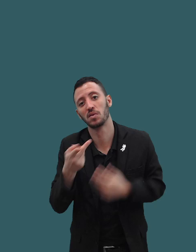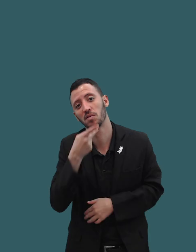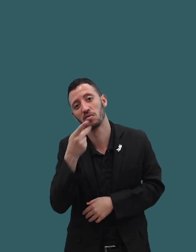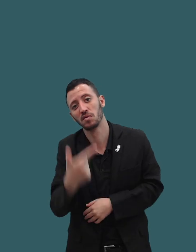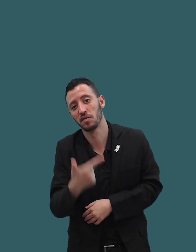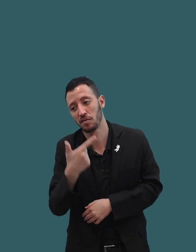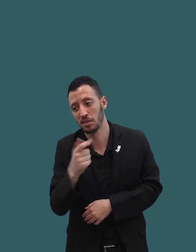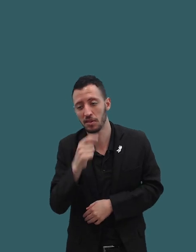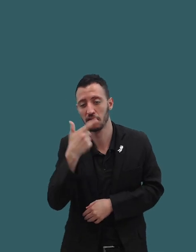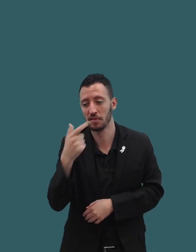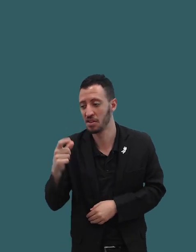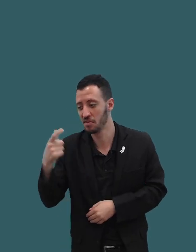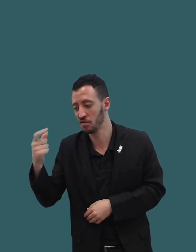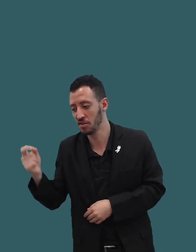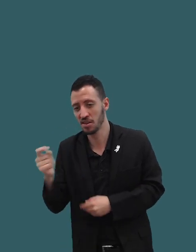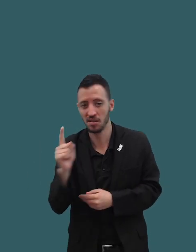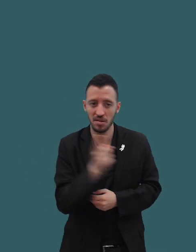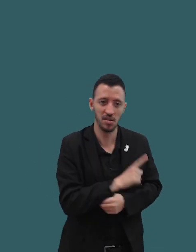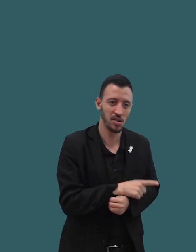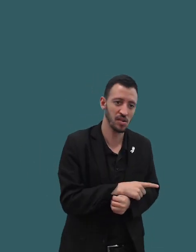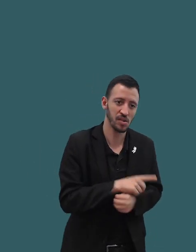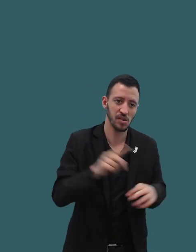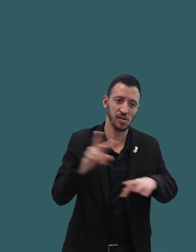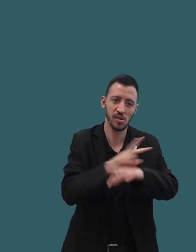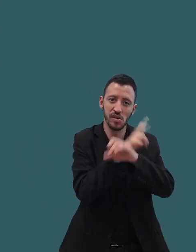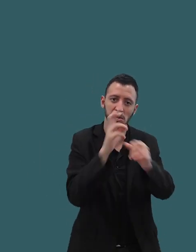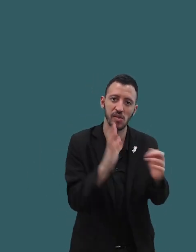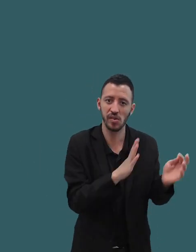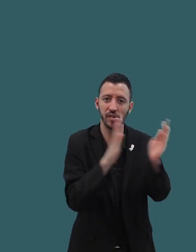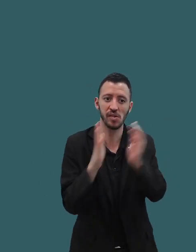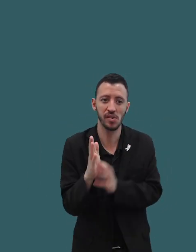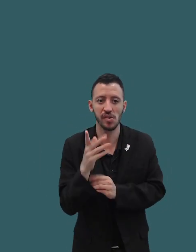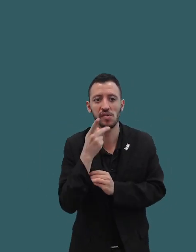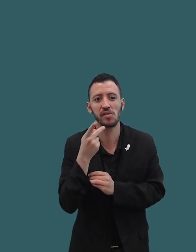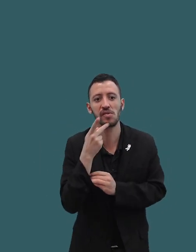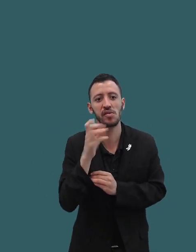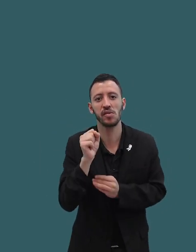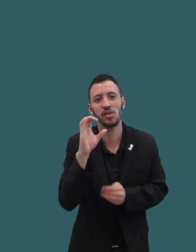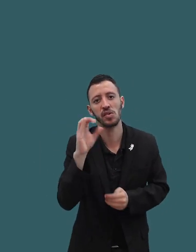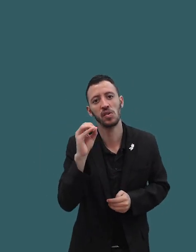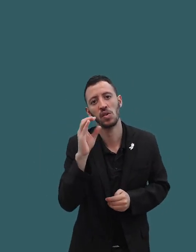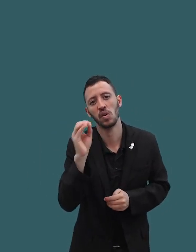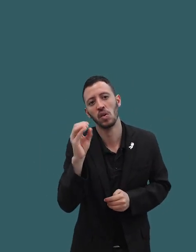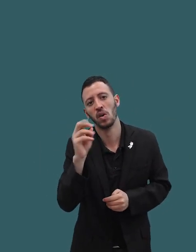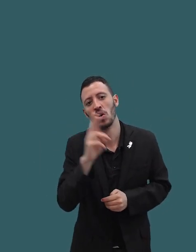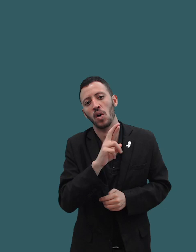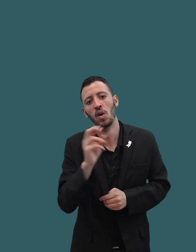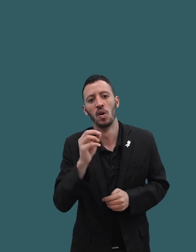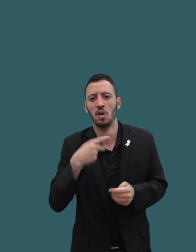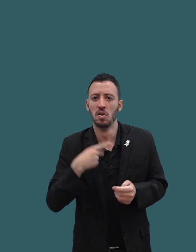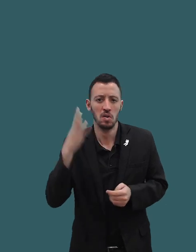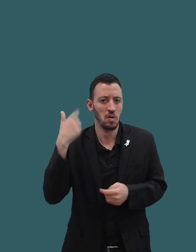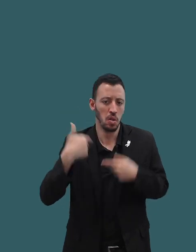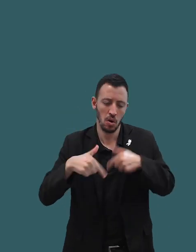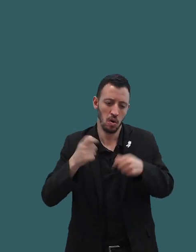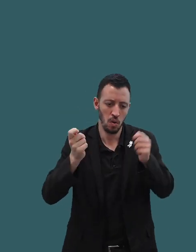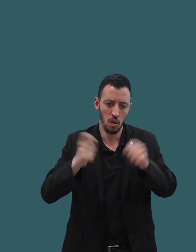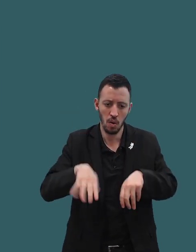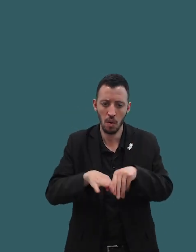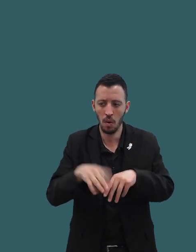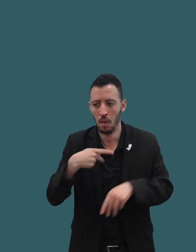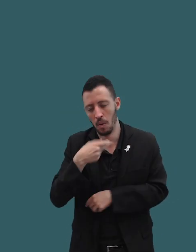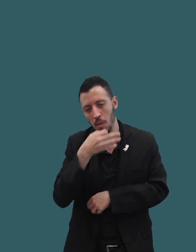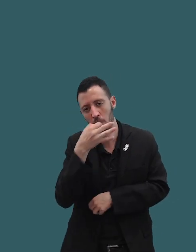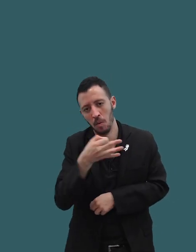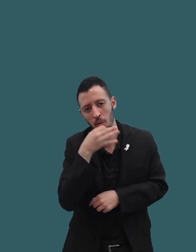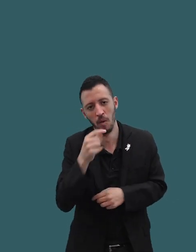do 2020, né? Essa parte do que a Socorro falou, eu nem tenho capacidade para comentar,